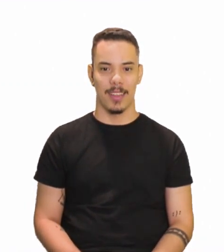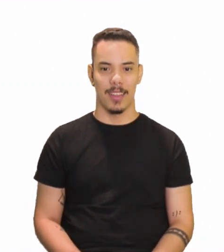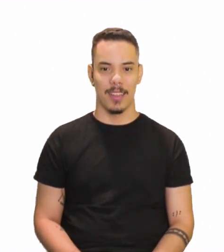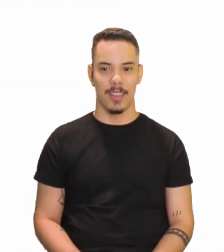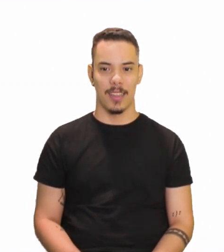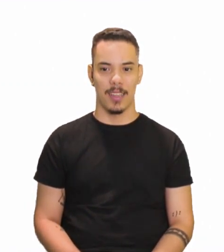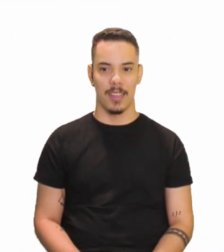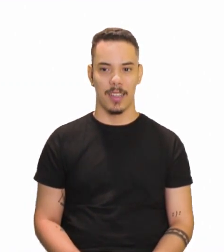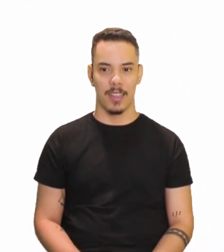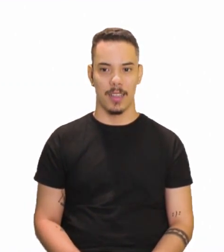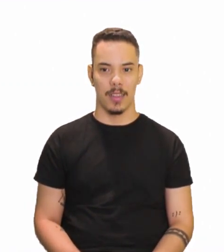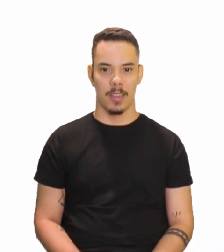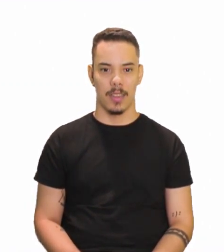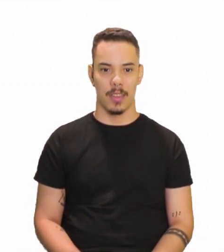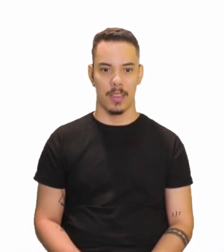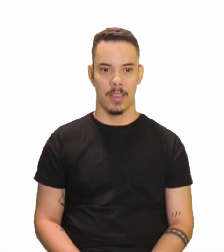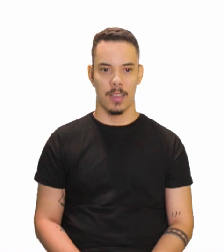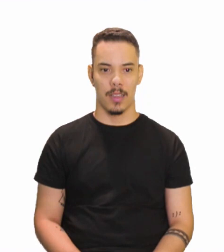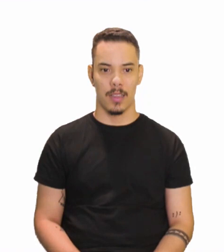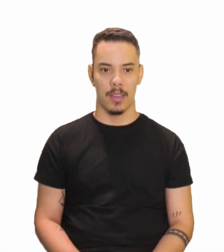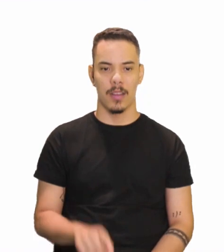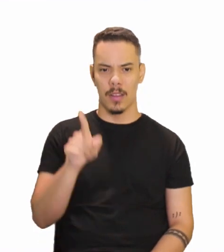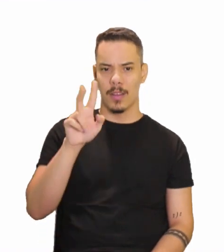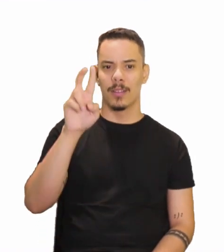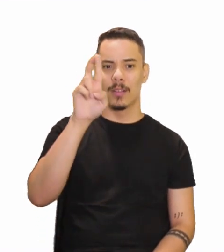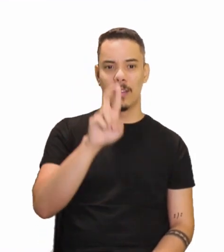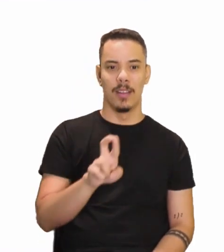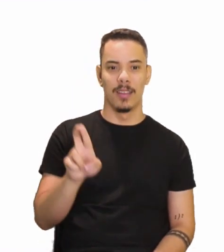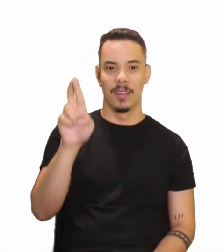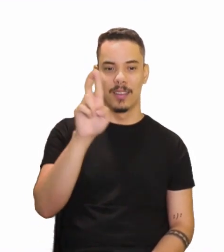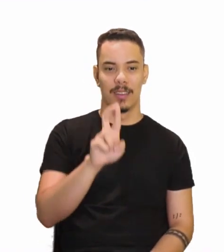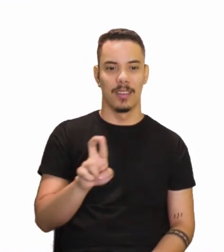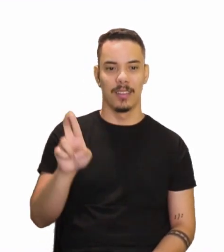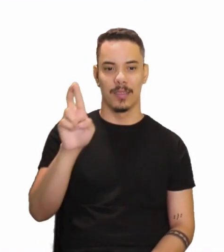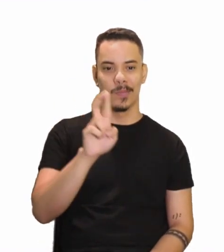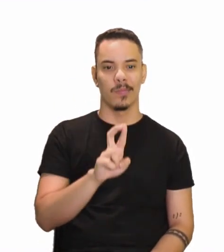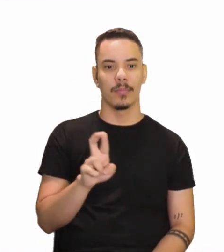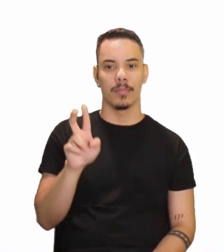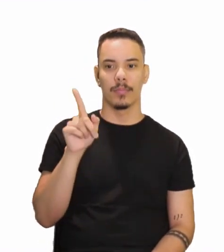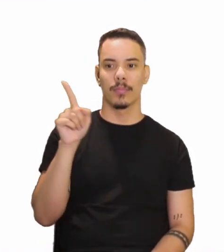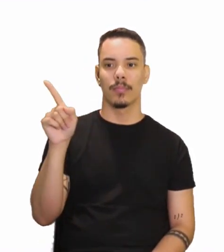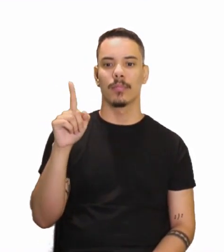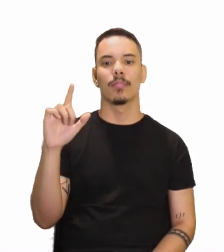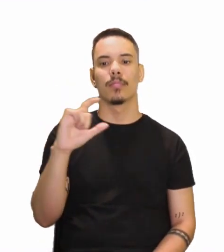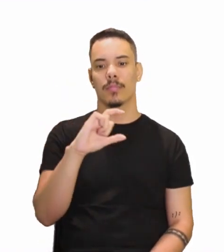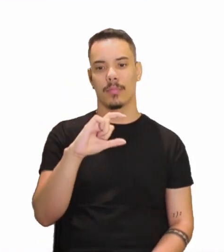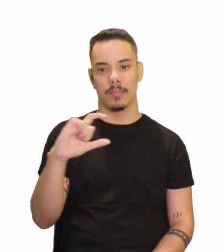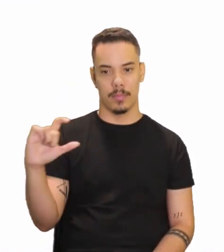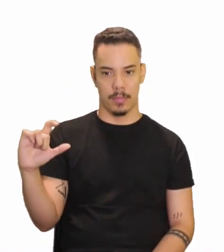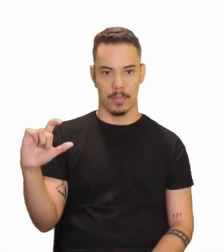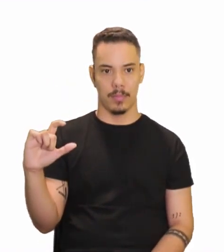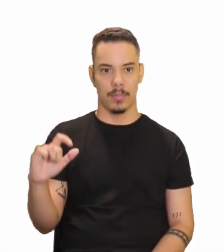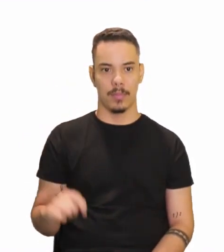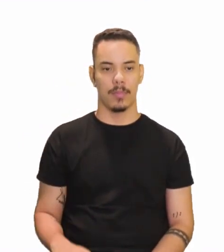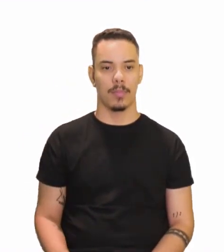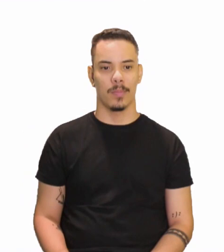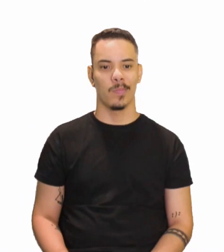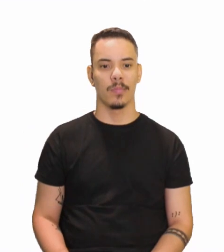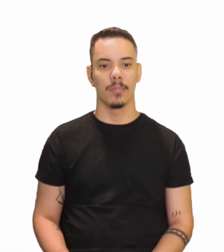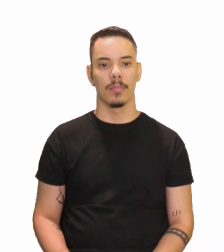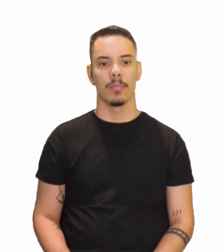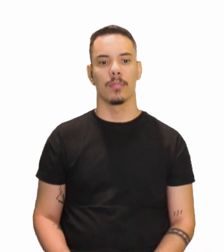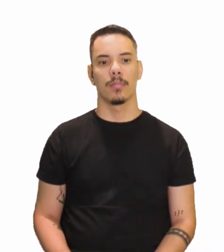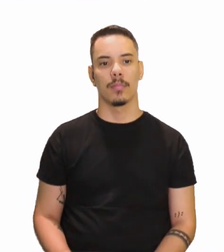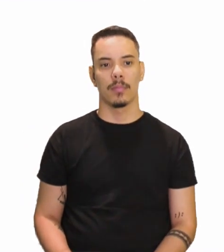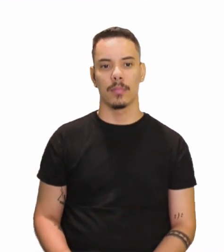e você vai observar aqui nós temos uma tirinha E aí ó